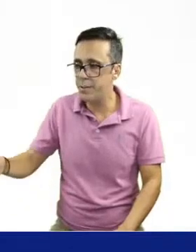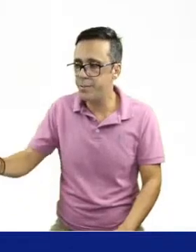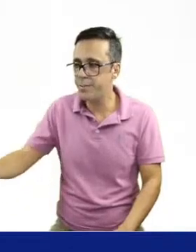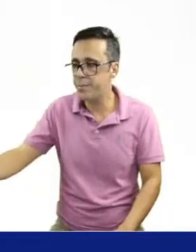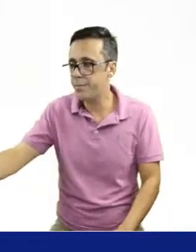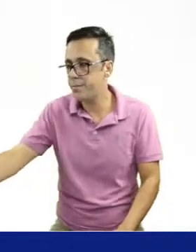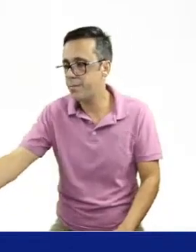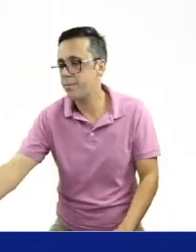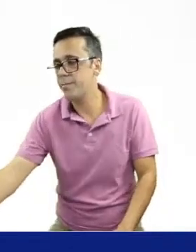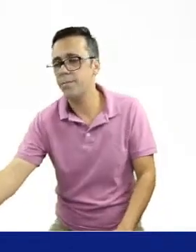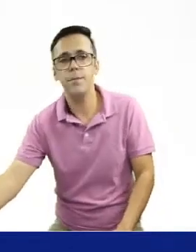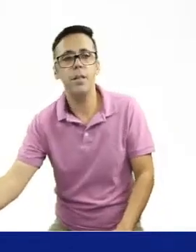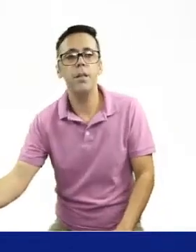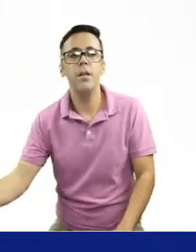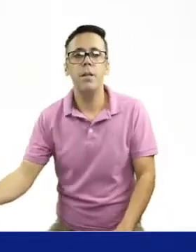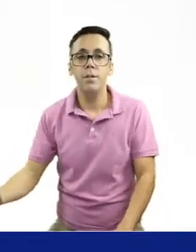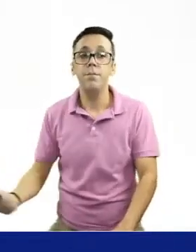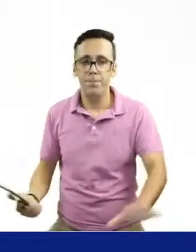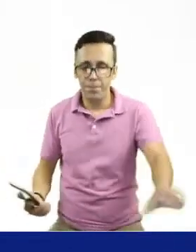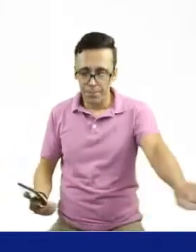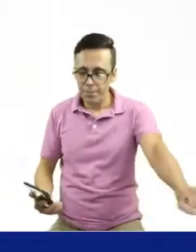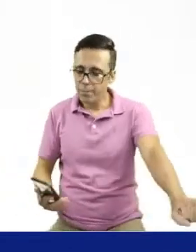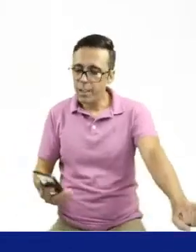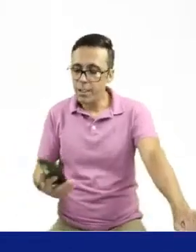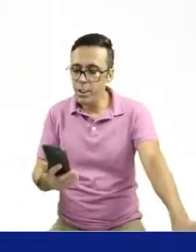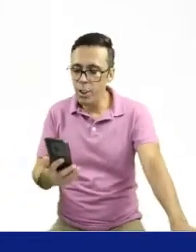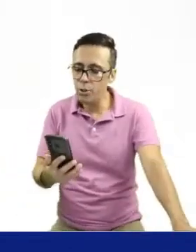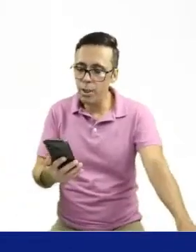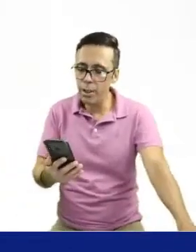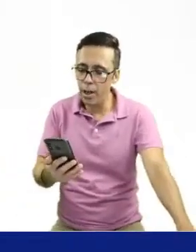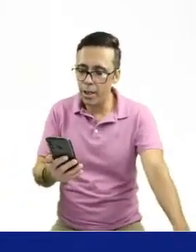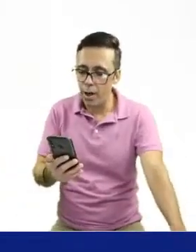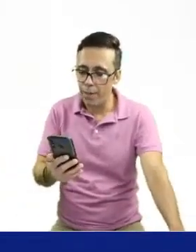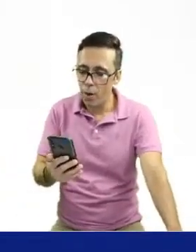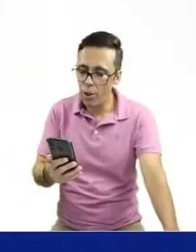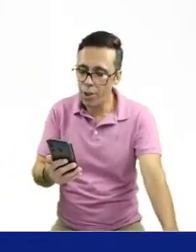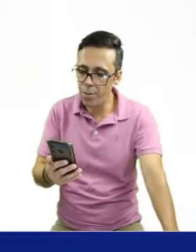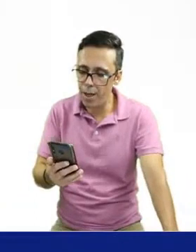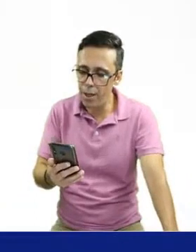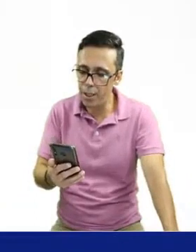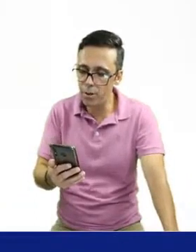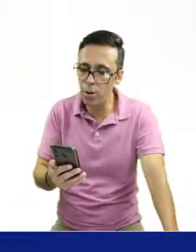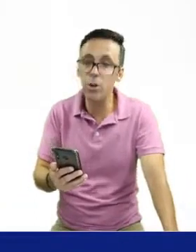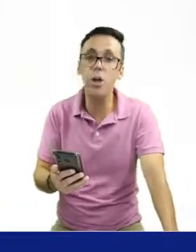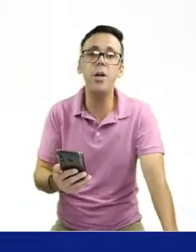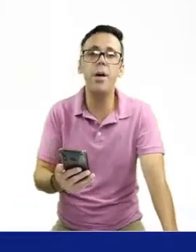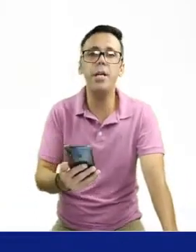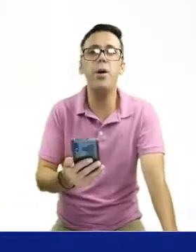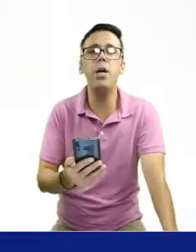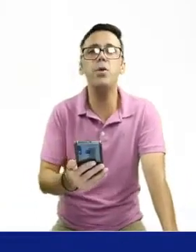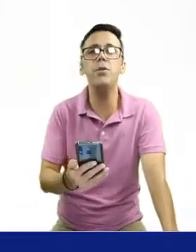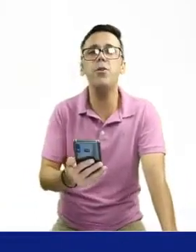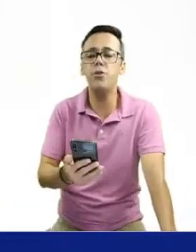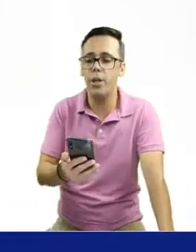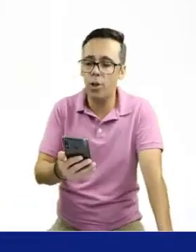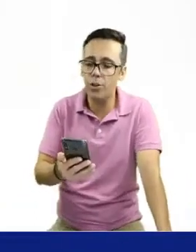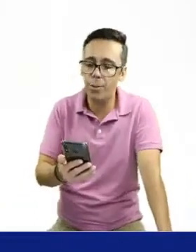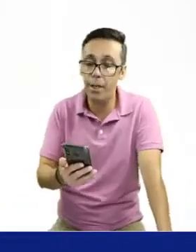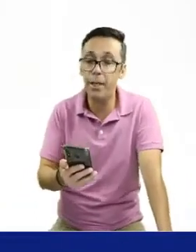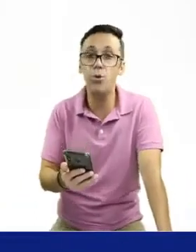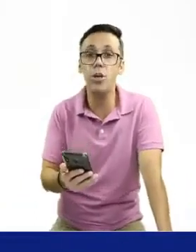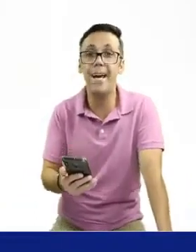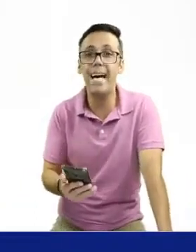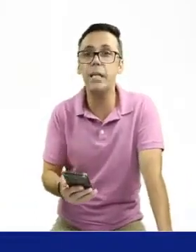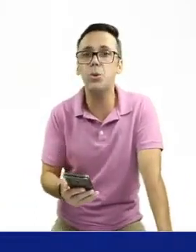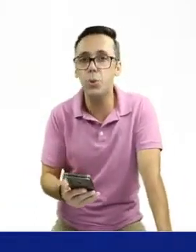ué ué É isso legal legal Rogério Barreto Rogério Barreto não aluno viu